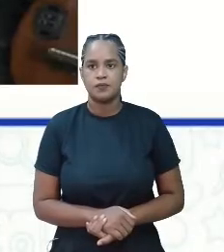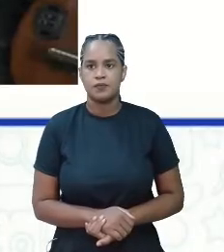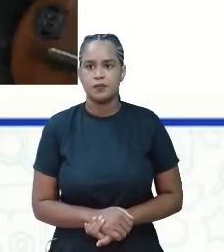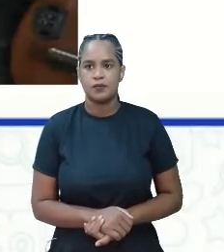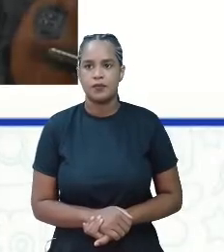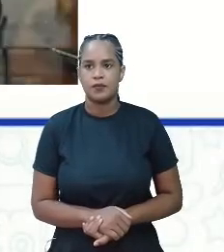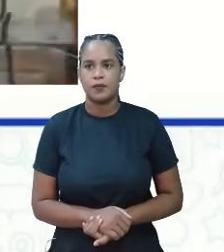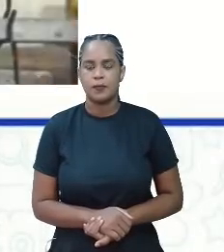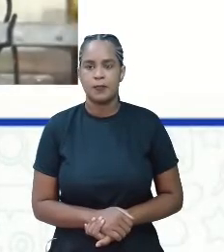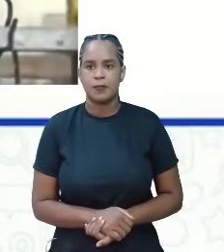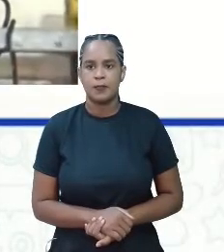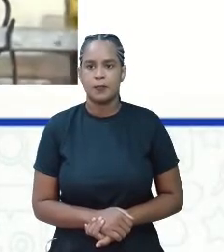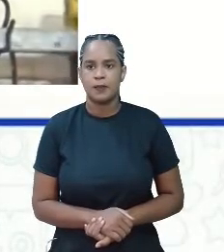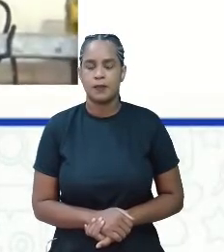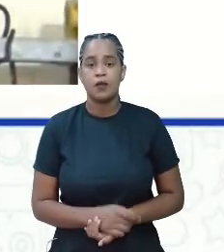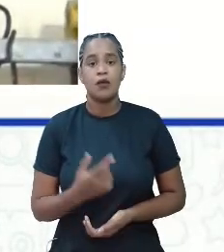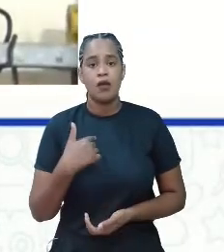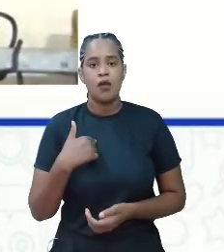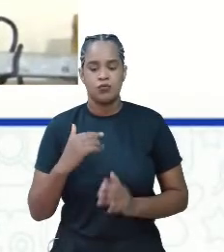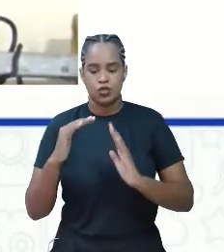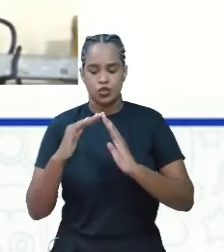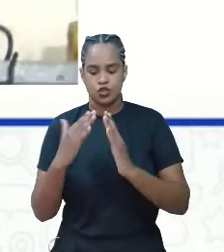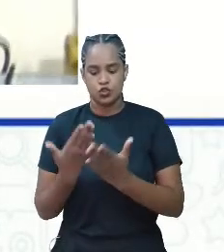Quando eu saí do conservatório,